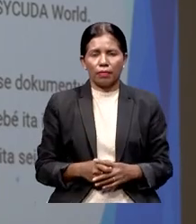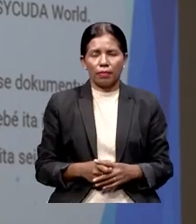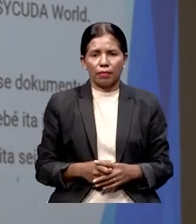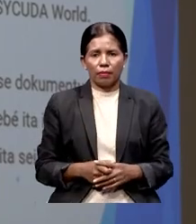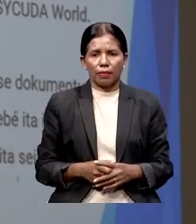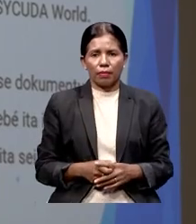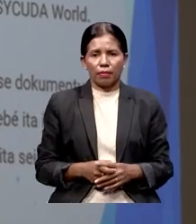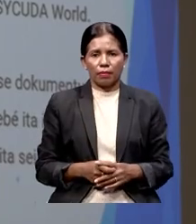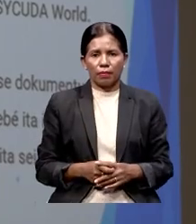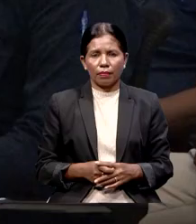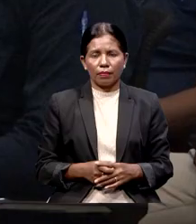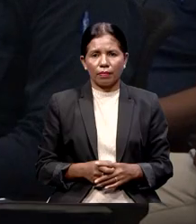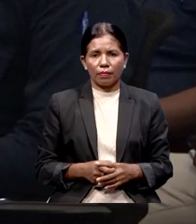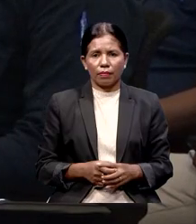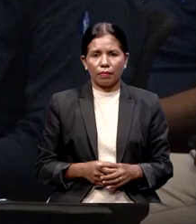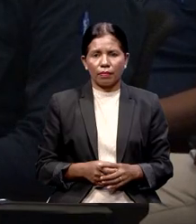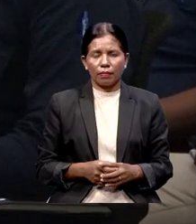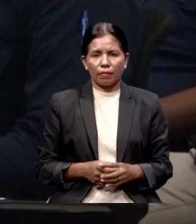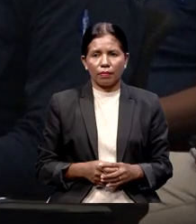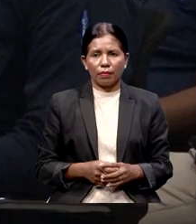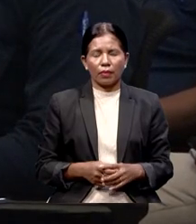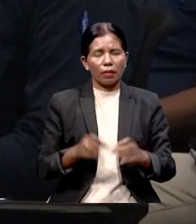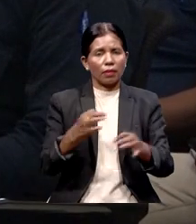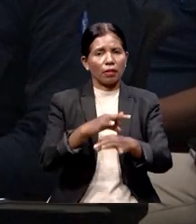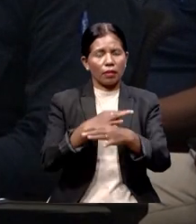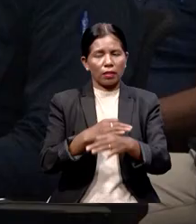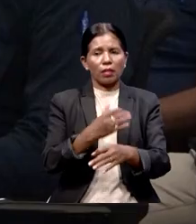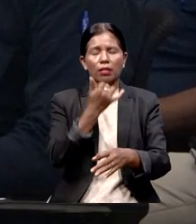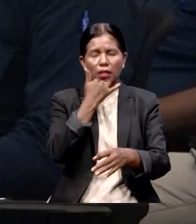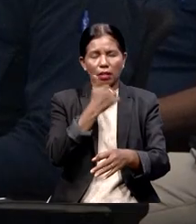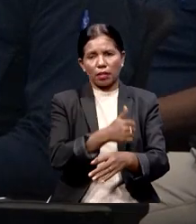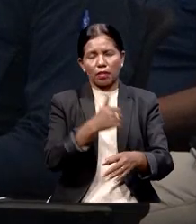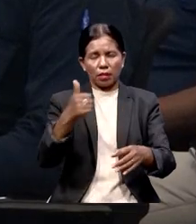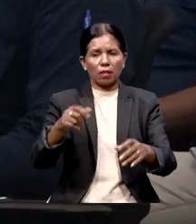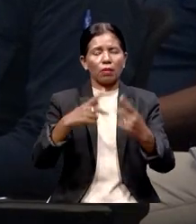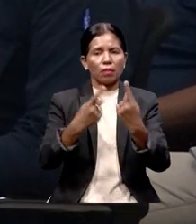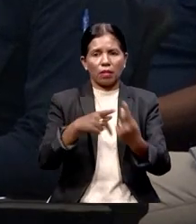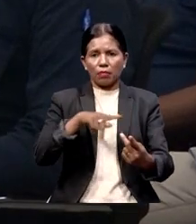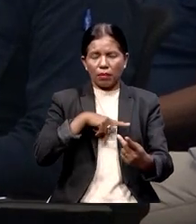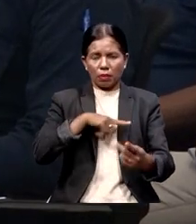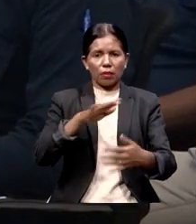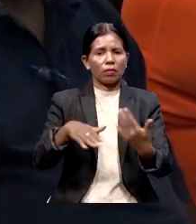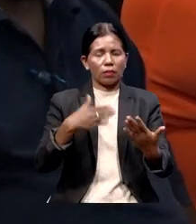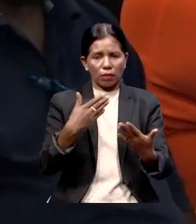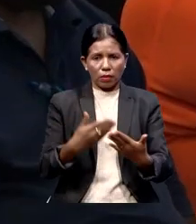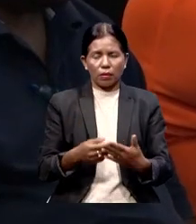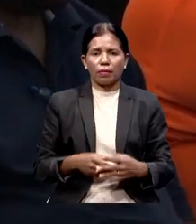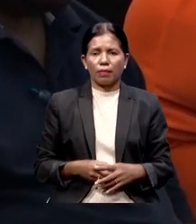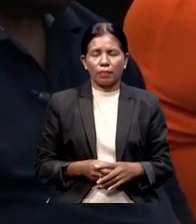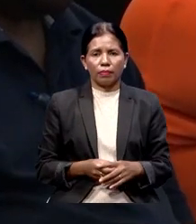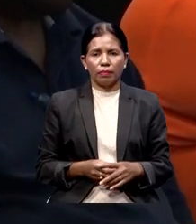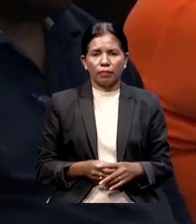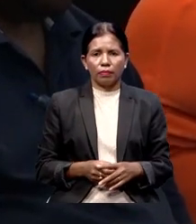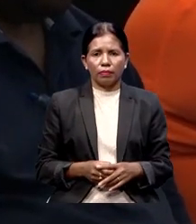sira espera kata o discussão aberta ne bele hadia lacunas balong ne be setor privado sira enfrenta e a processo trata